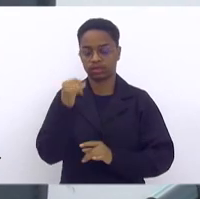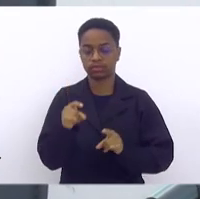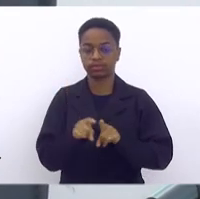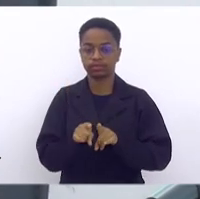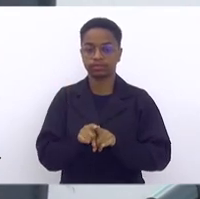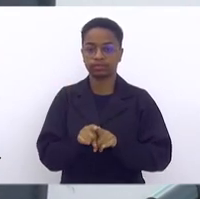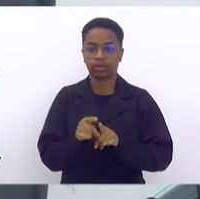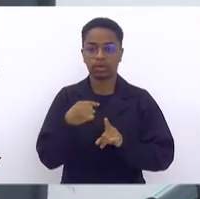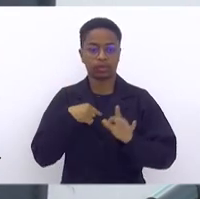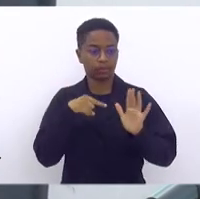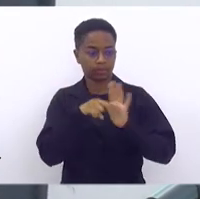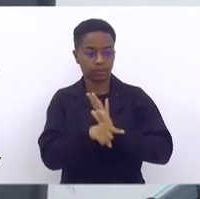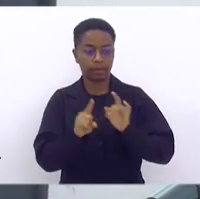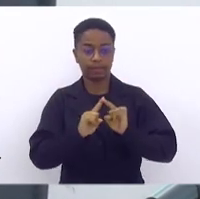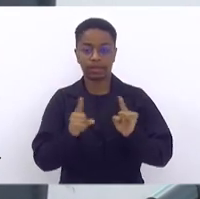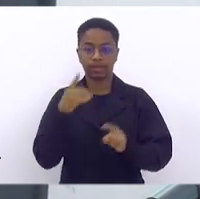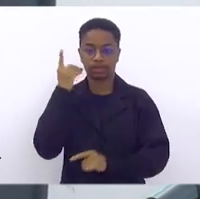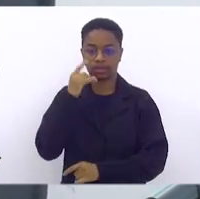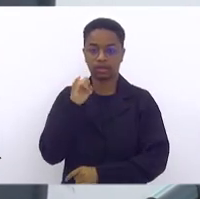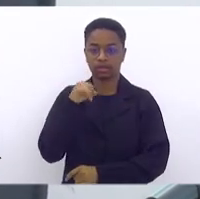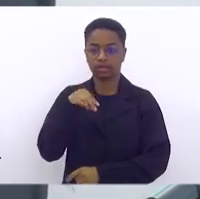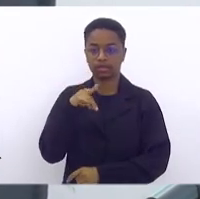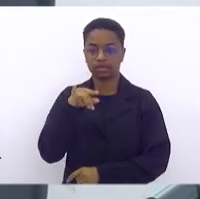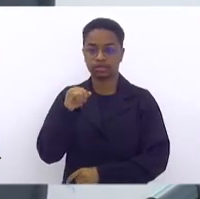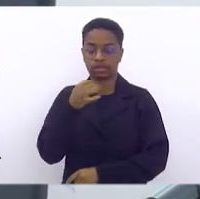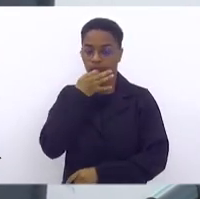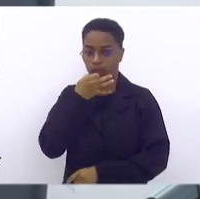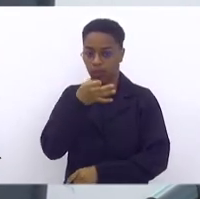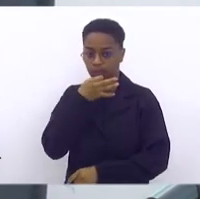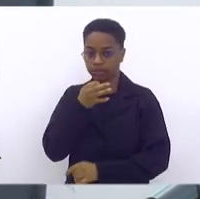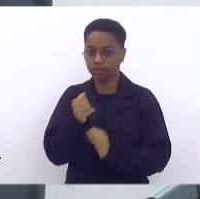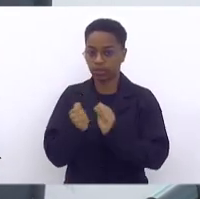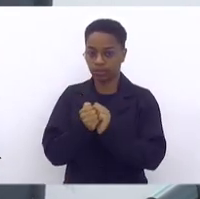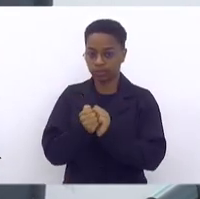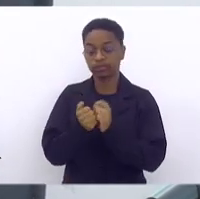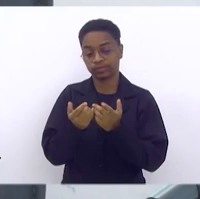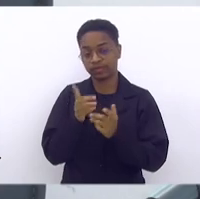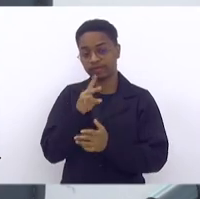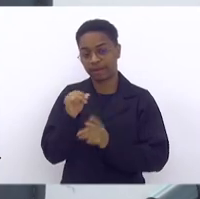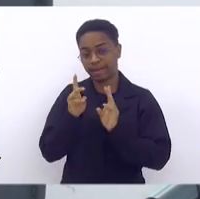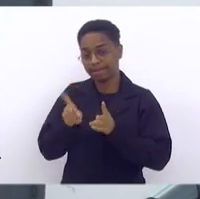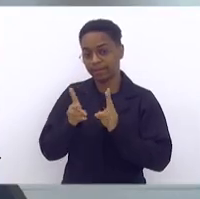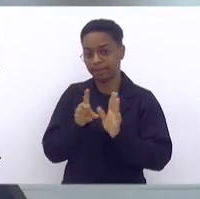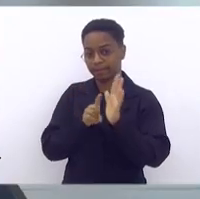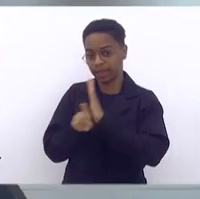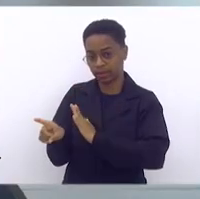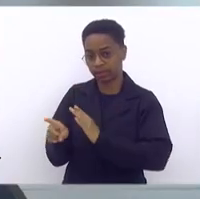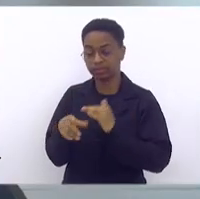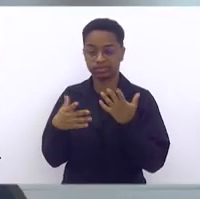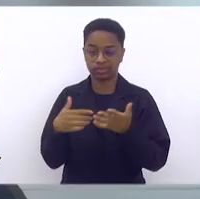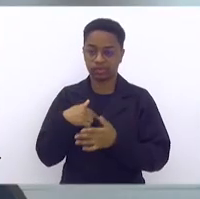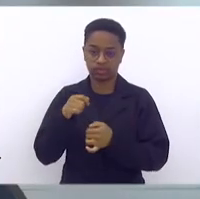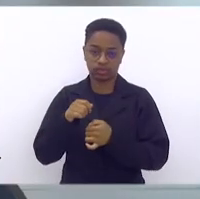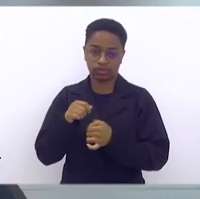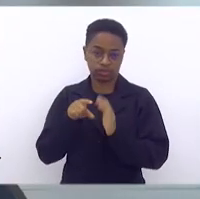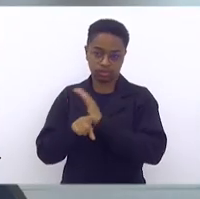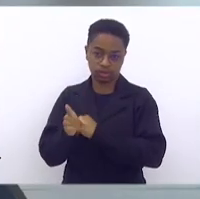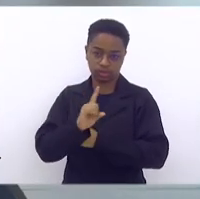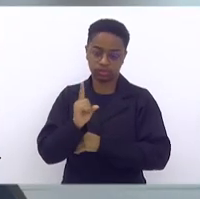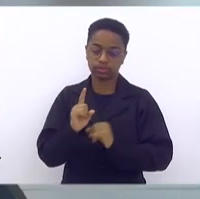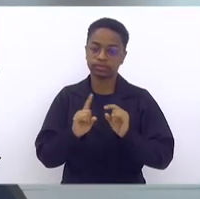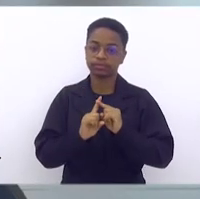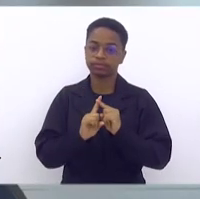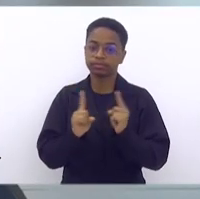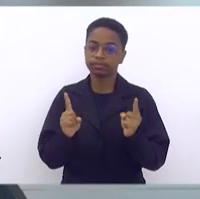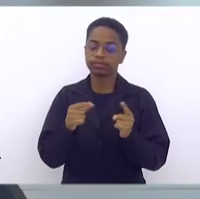fazer uma pergunta, mas a deputada Índia comentou aqui comigo e vai fazer essa pergunta já, então não vou fazer. Mas eu queria